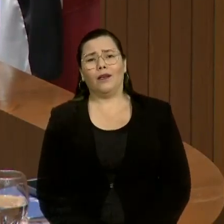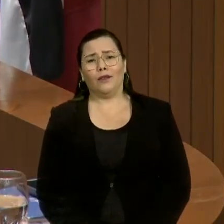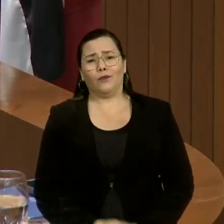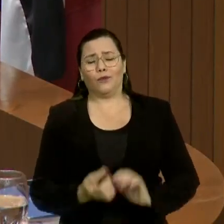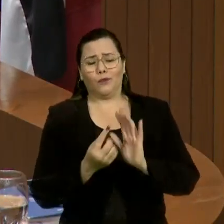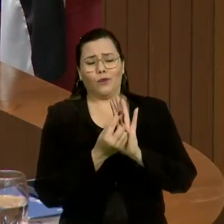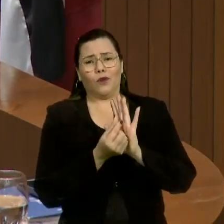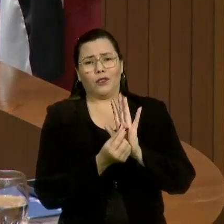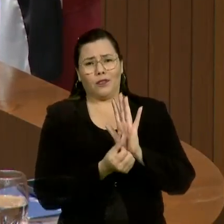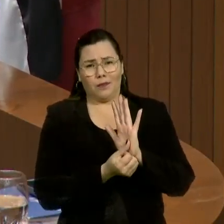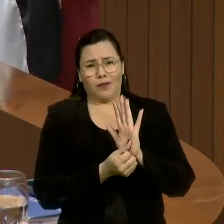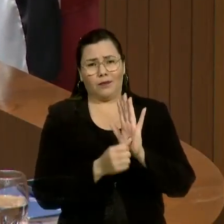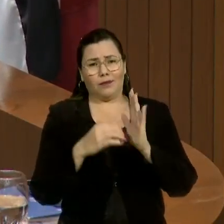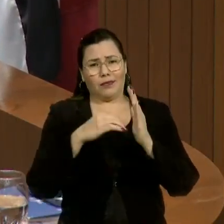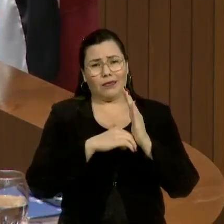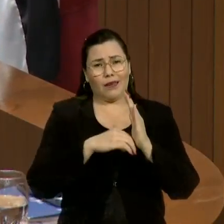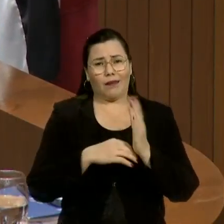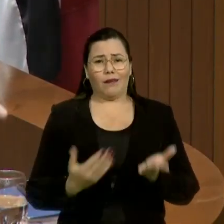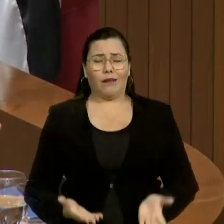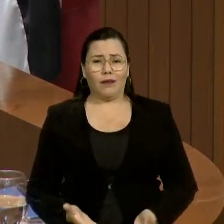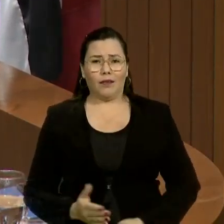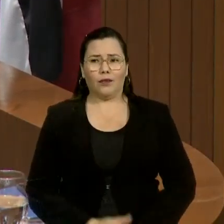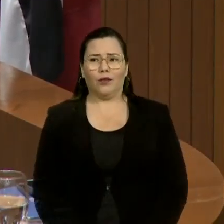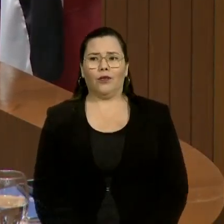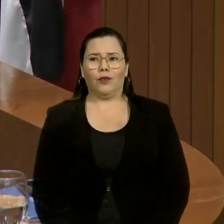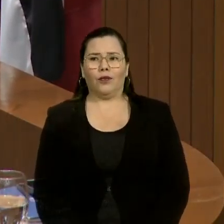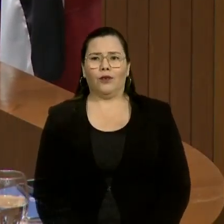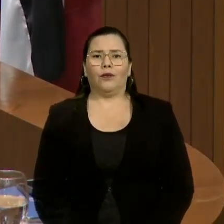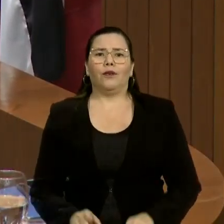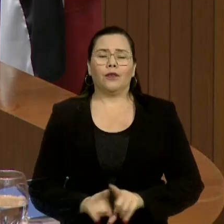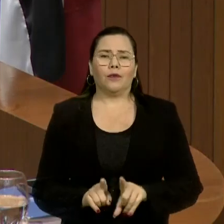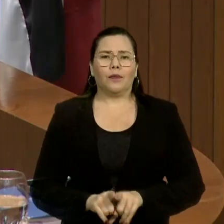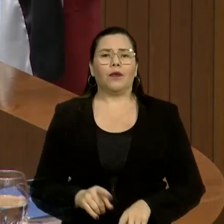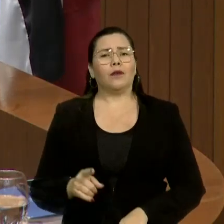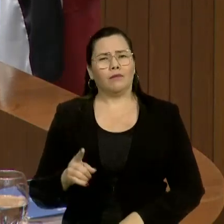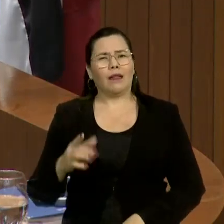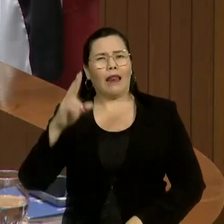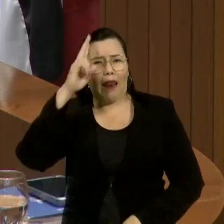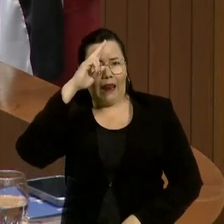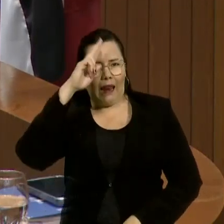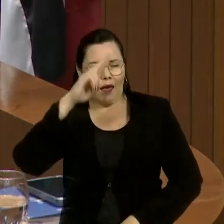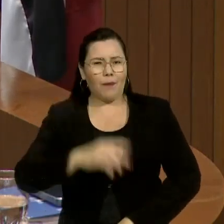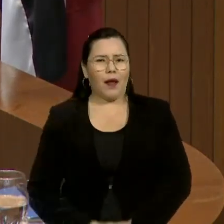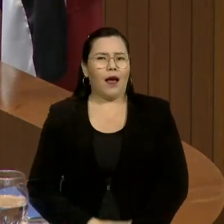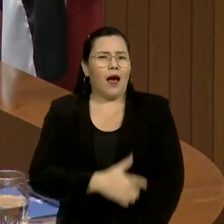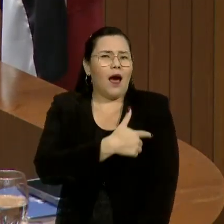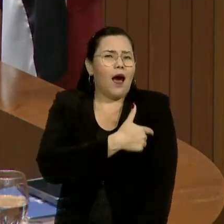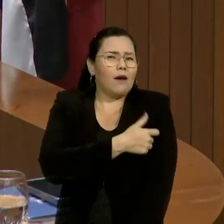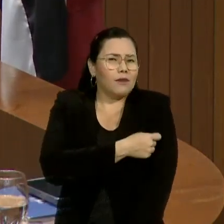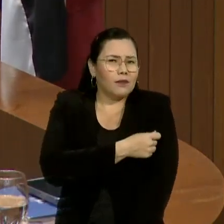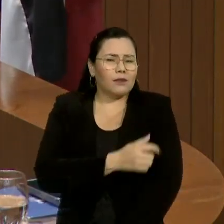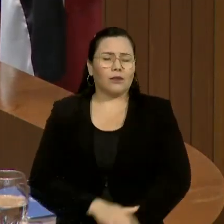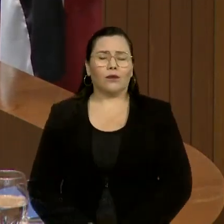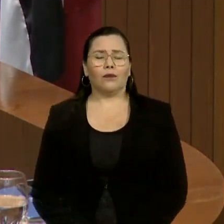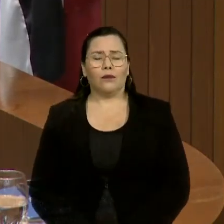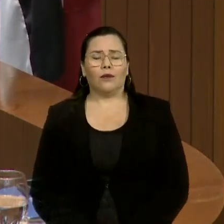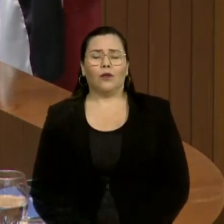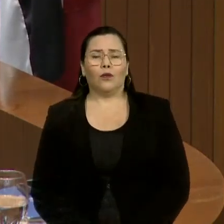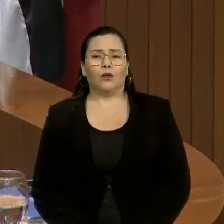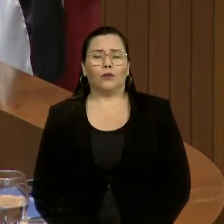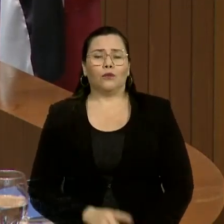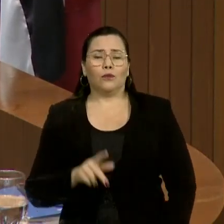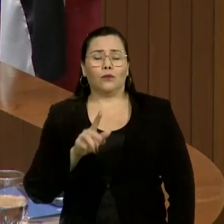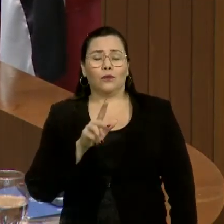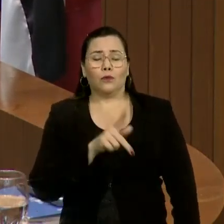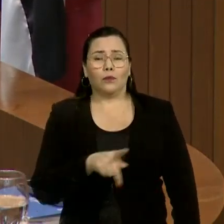um monte de coisa. Inclusive na vacinação do Lula contra a dengue, que ficou em sigilo. Antes de vacinar